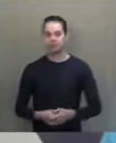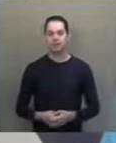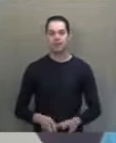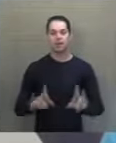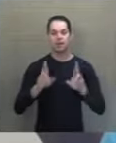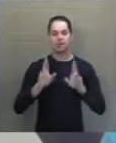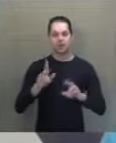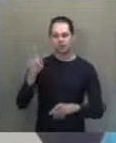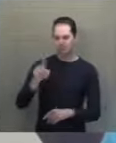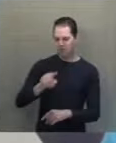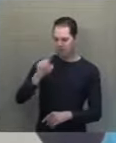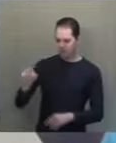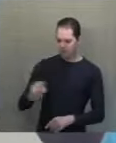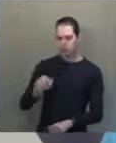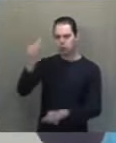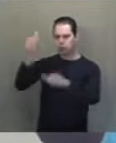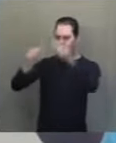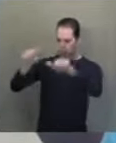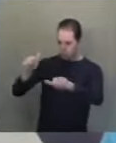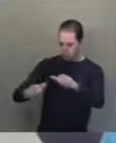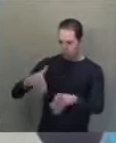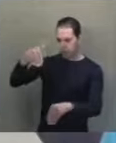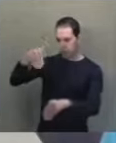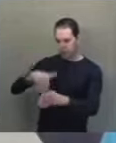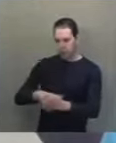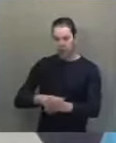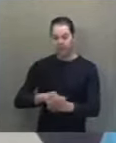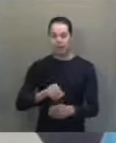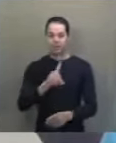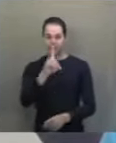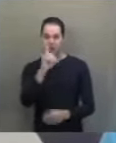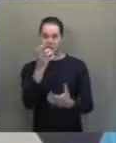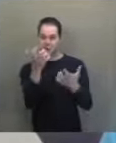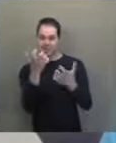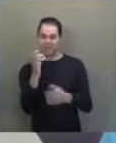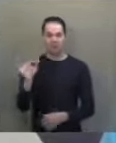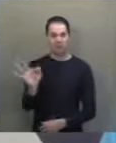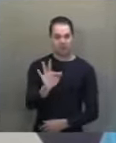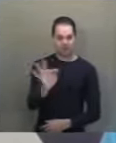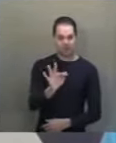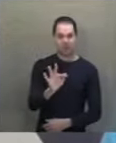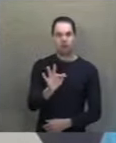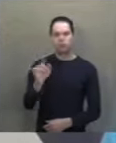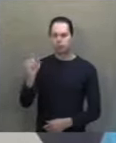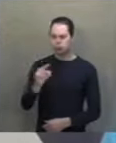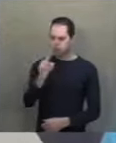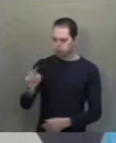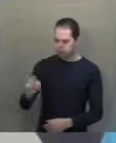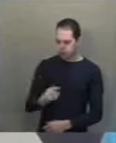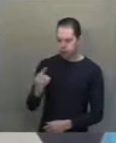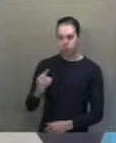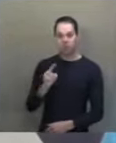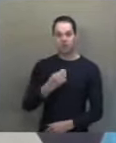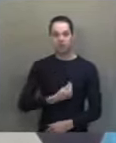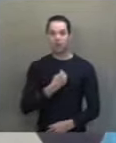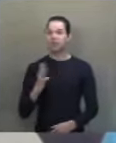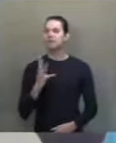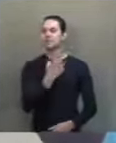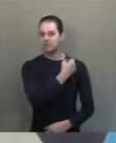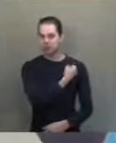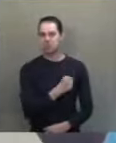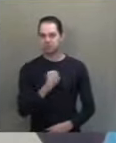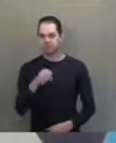que esses vetos sejam apreciados, oxalá em fevereiro. São vetos que salvam vidas.